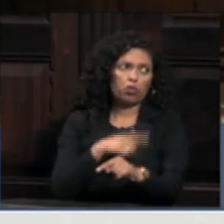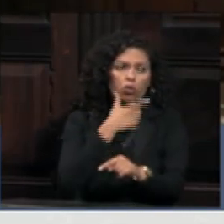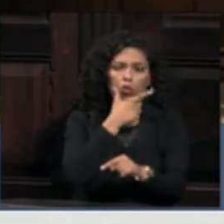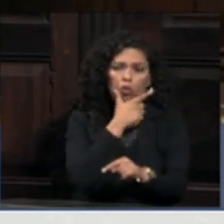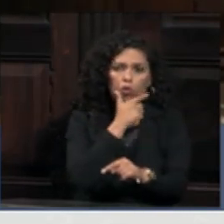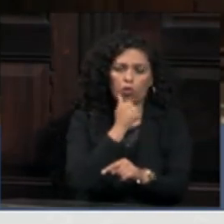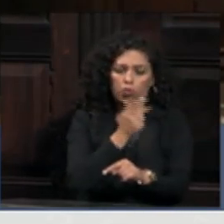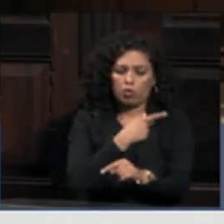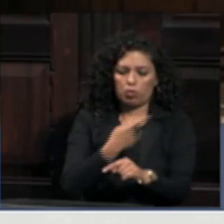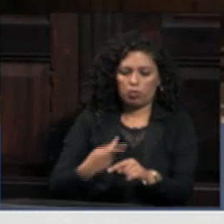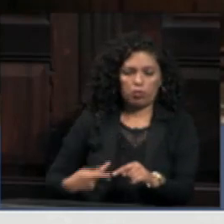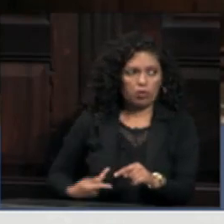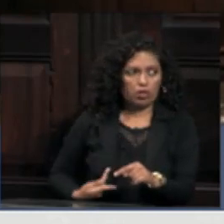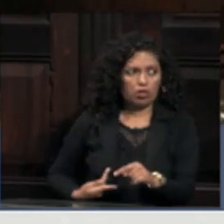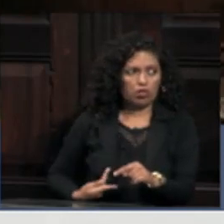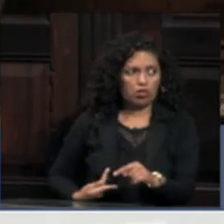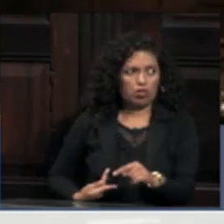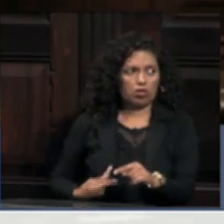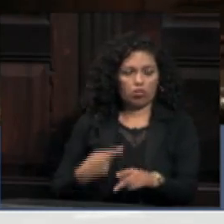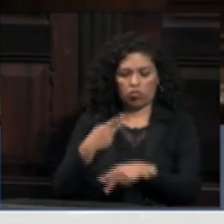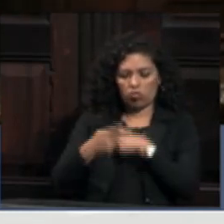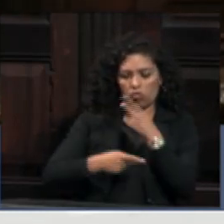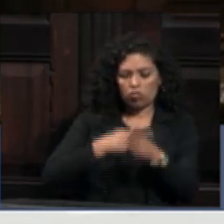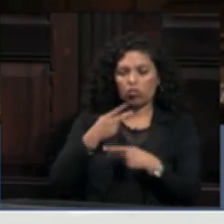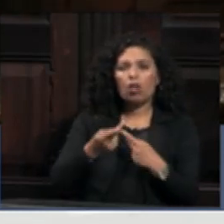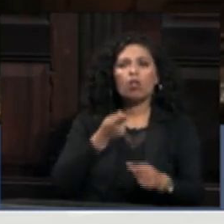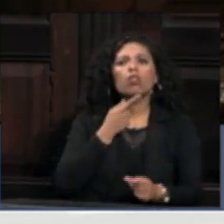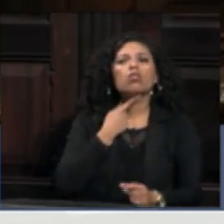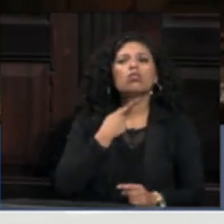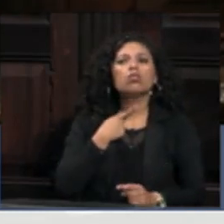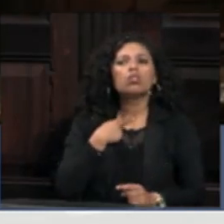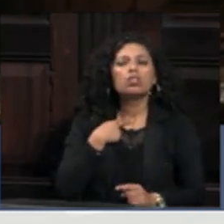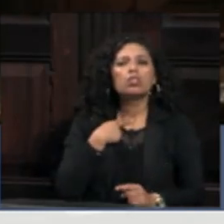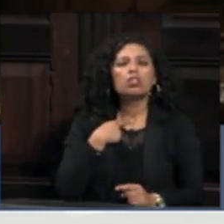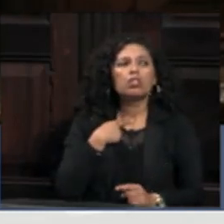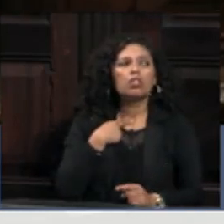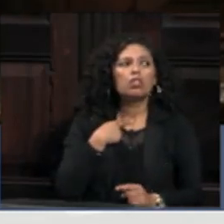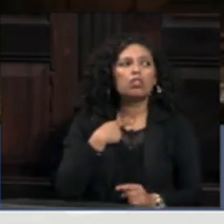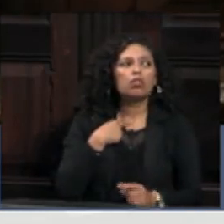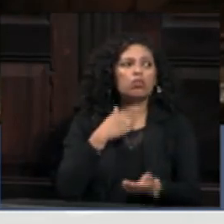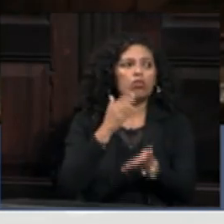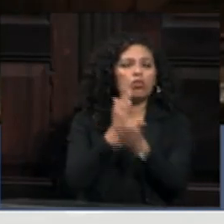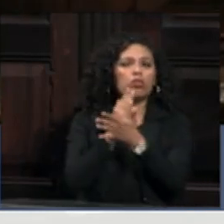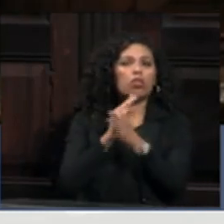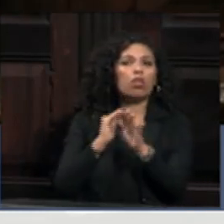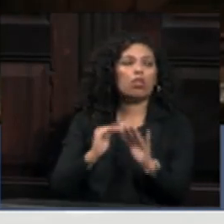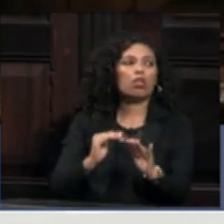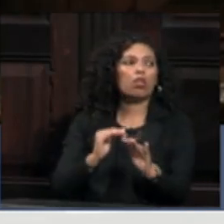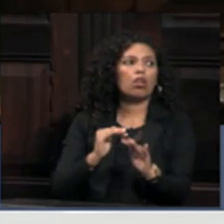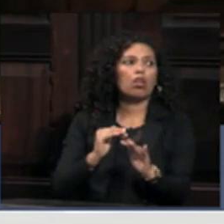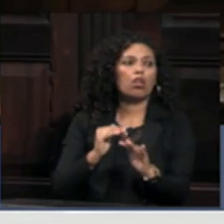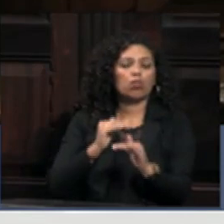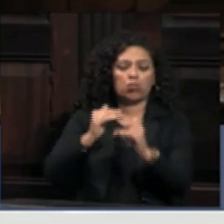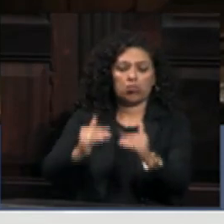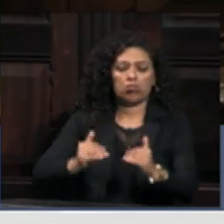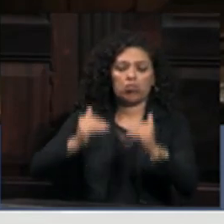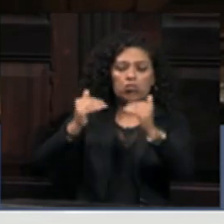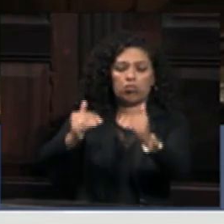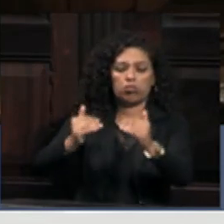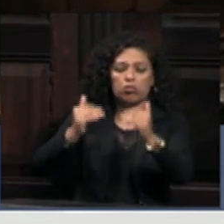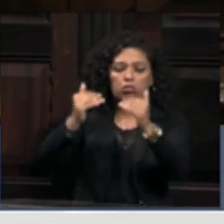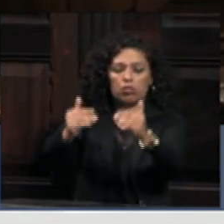eleito manifestou o desejo de acabar com o Ministério do